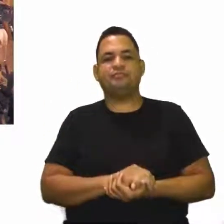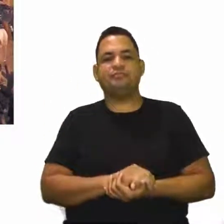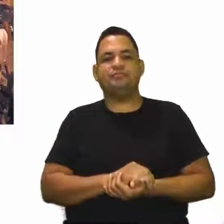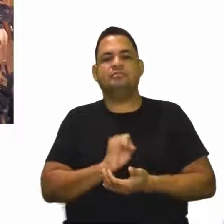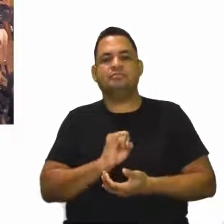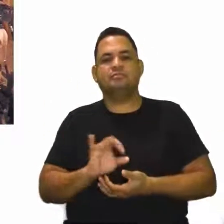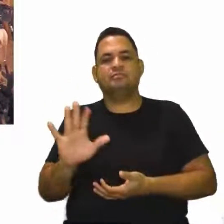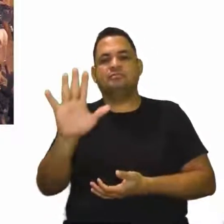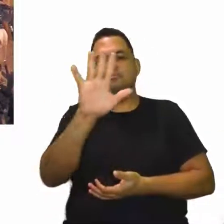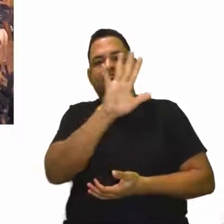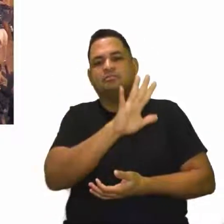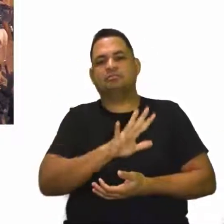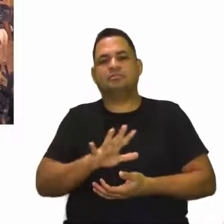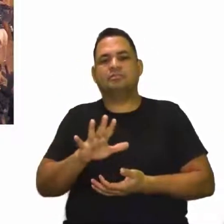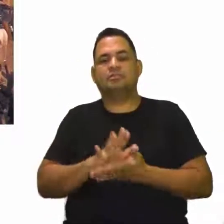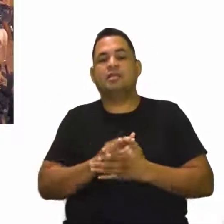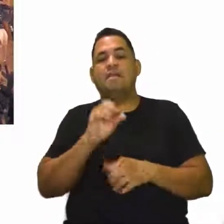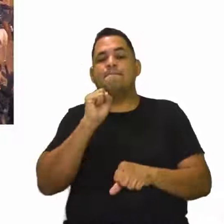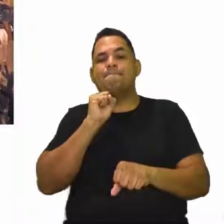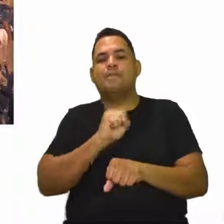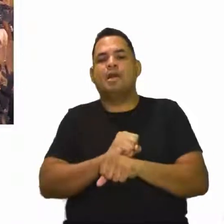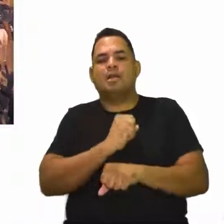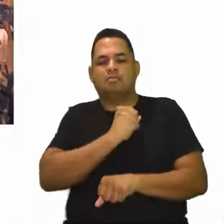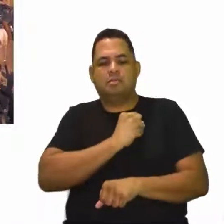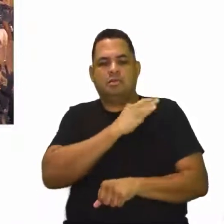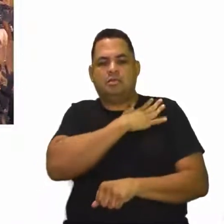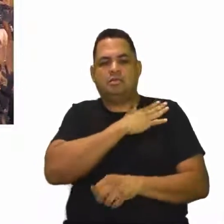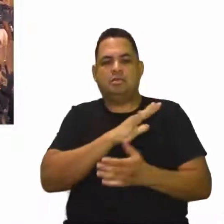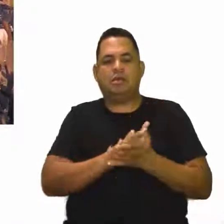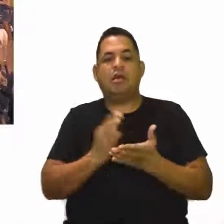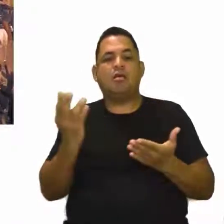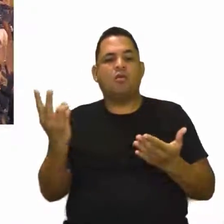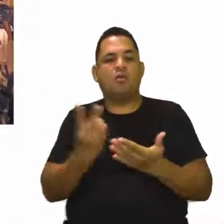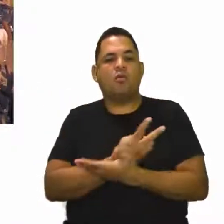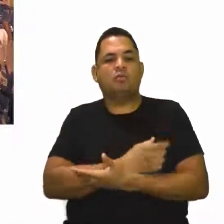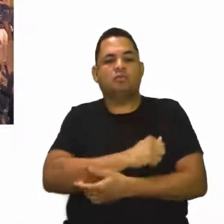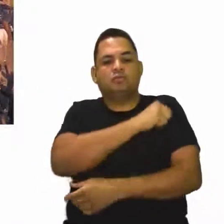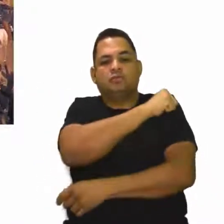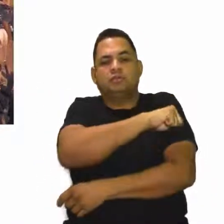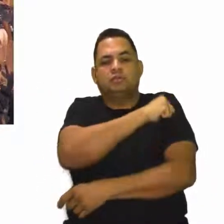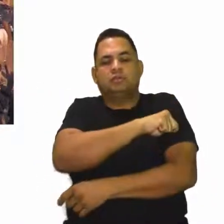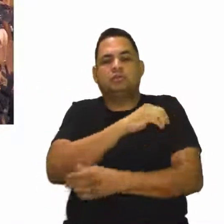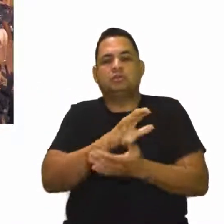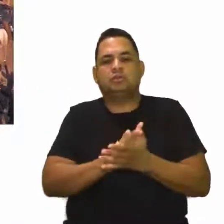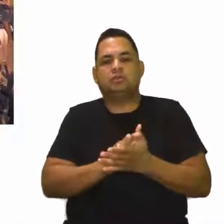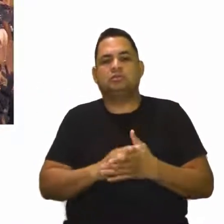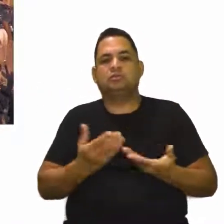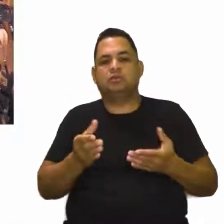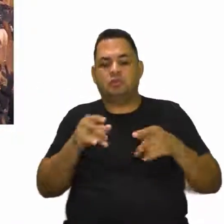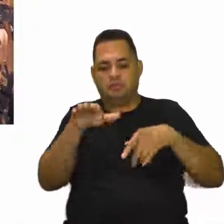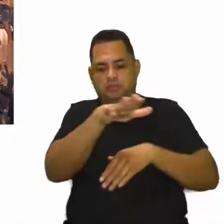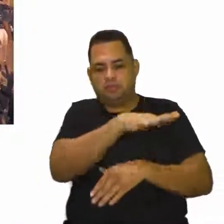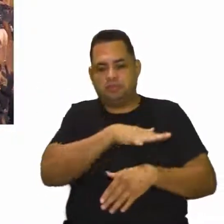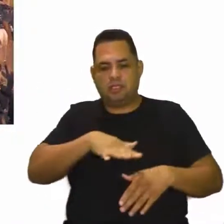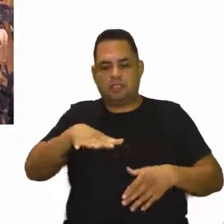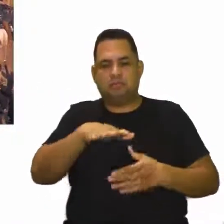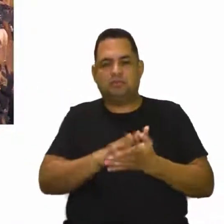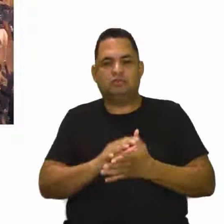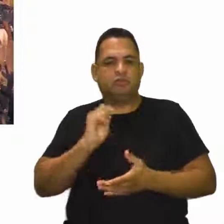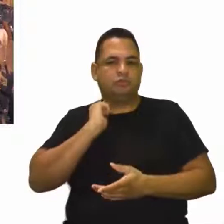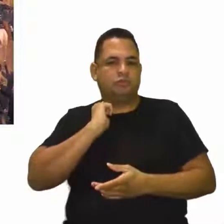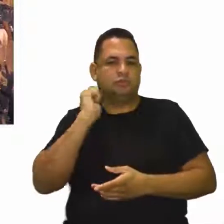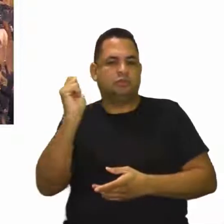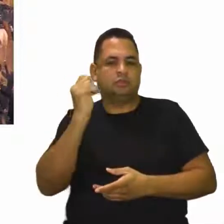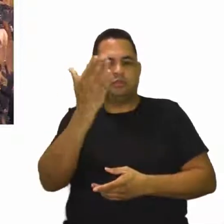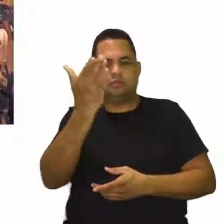Essa imagem é a parada militar. Isso aconteceu no Rio de Janeiro, no Paço Municipal chamado Tiradentes. Conheço isso daqui. Essa